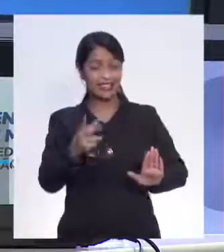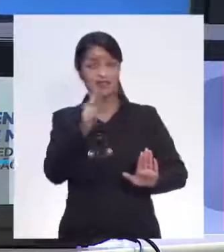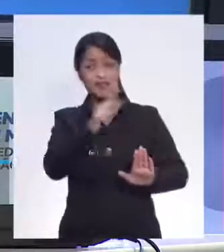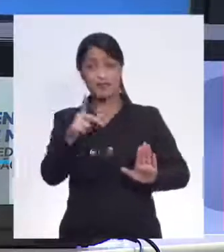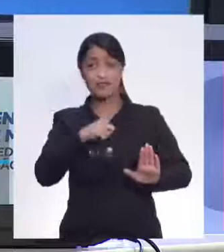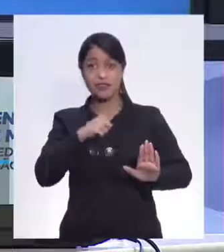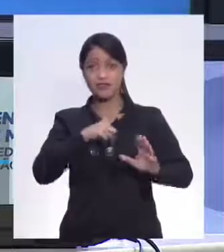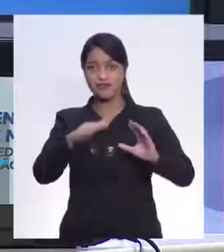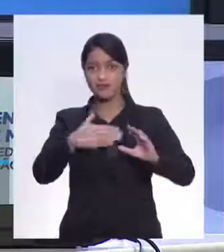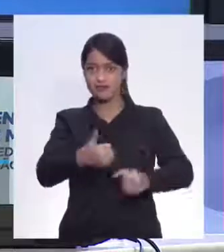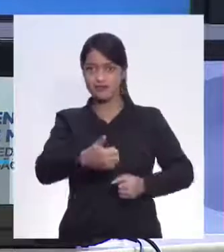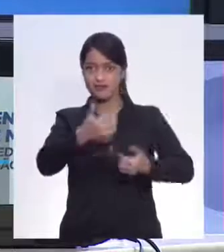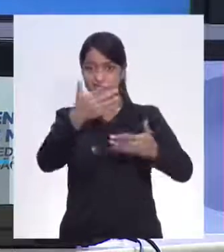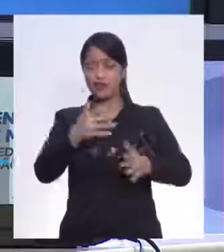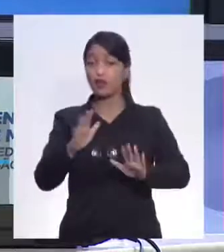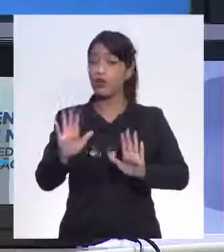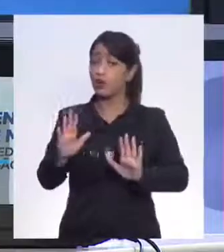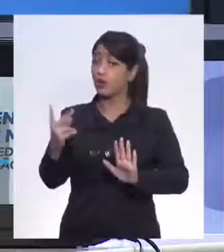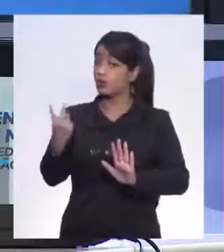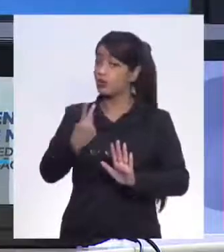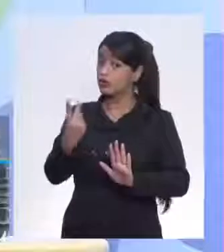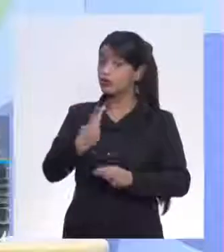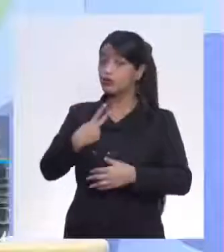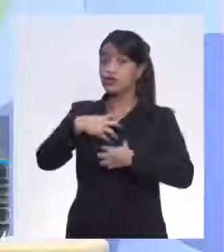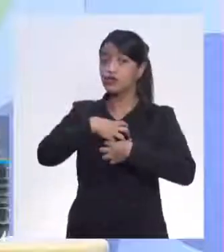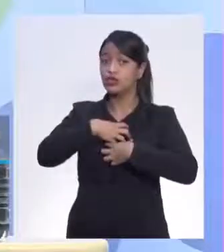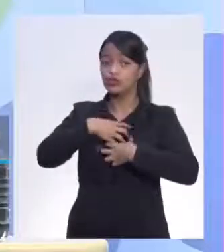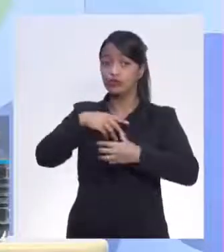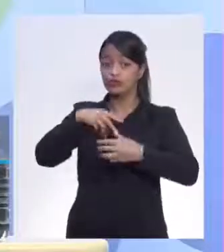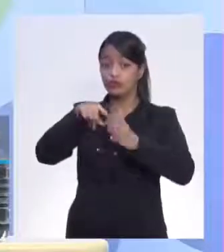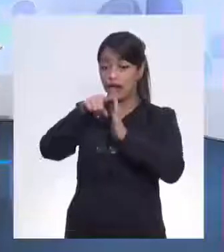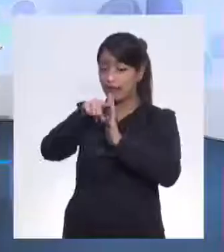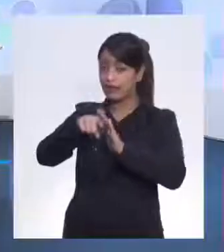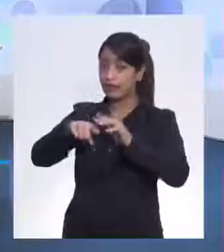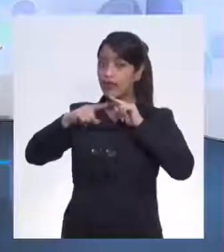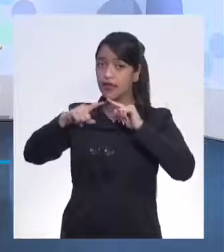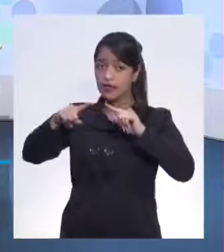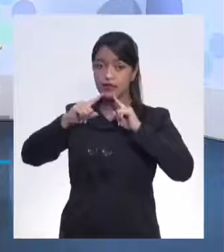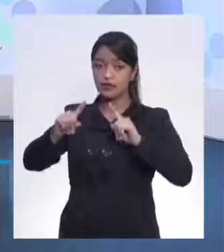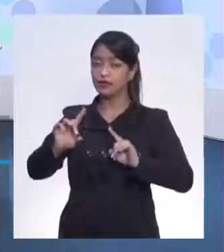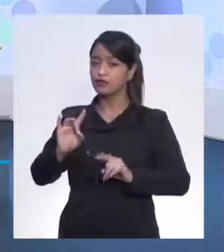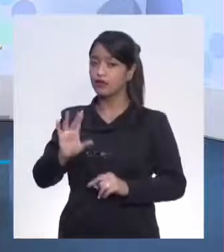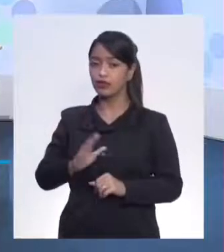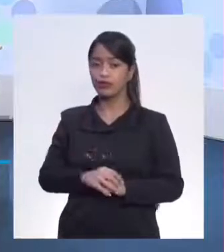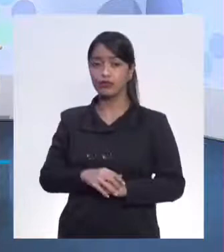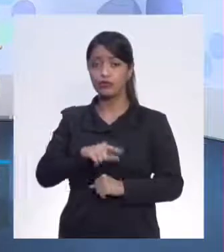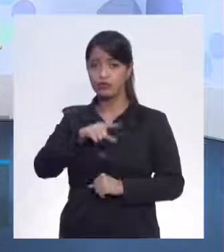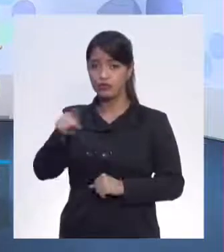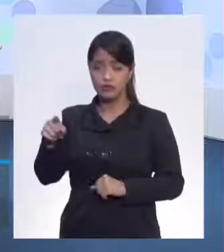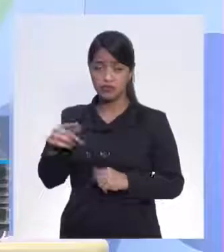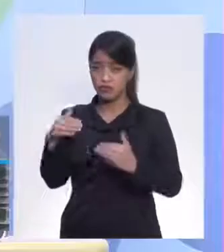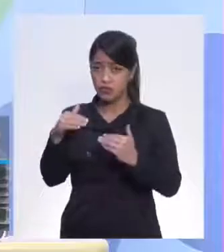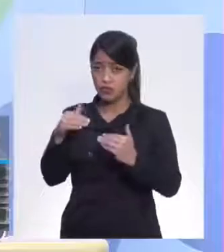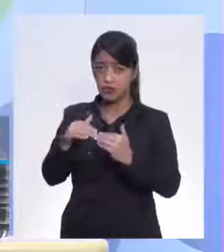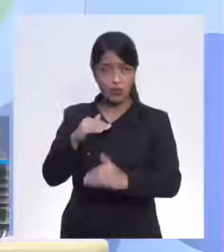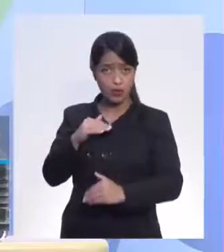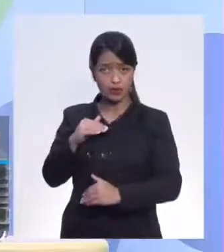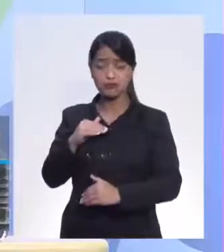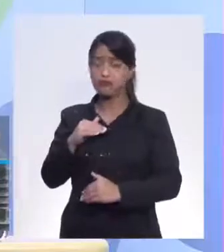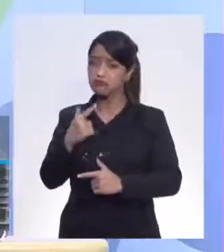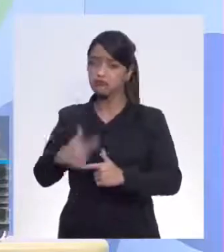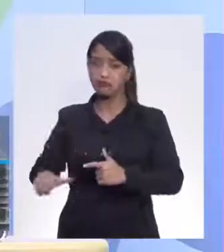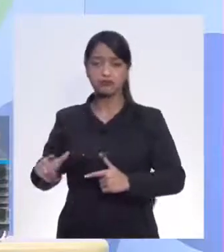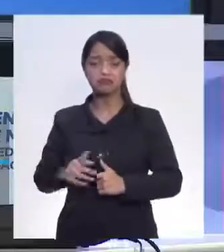vai começar a interação. Gente, é uma visão nossa, é uma visão crítica. sim. E, assim, quem achar o contrário também, beleza, Claro, né?